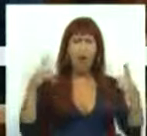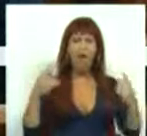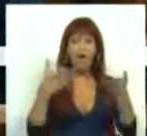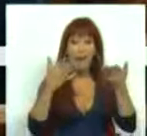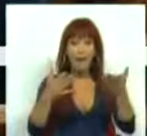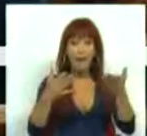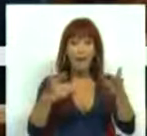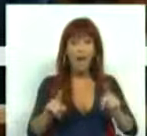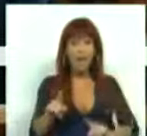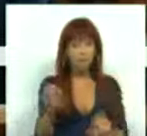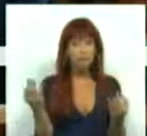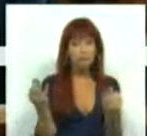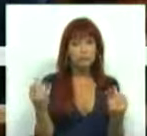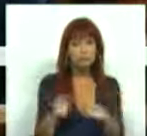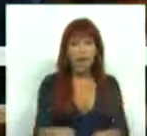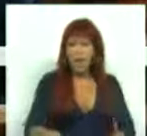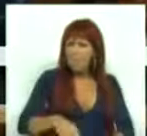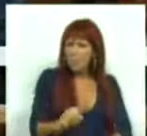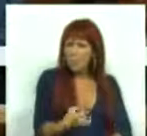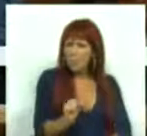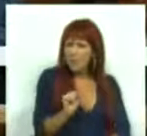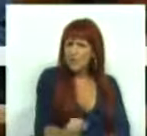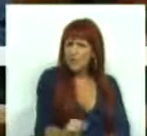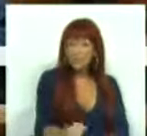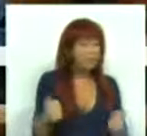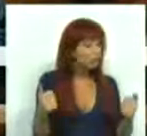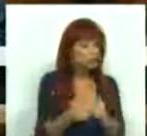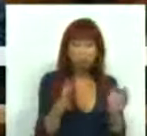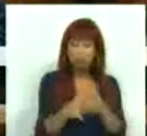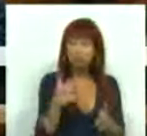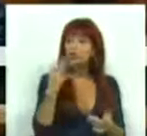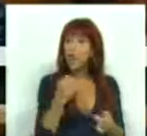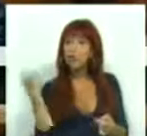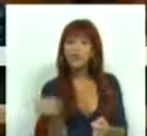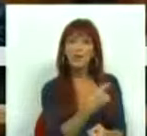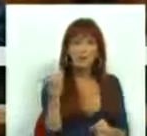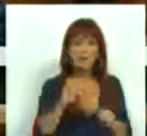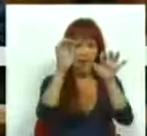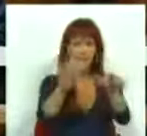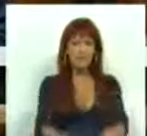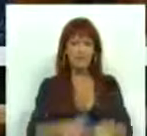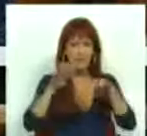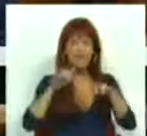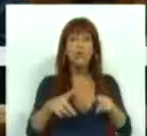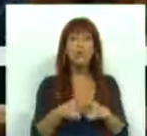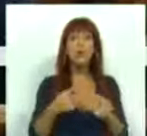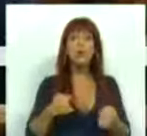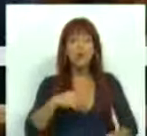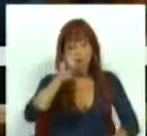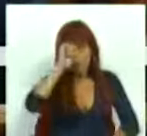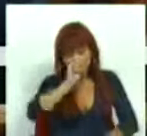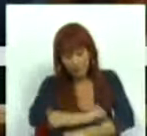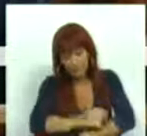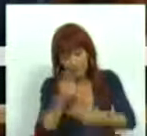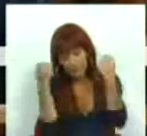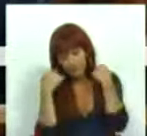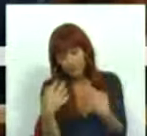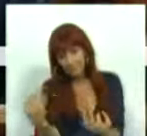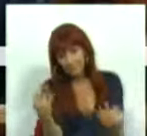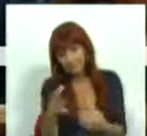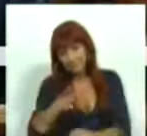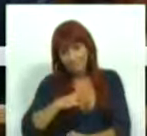que estas são seguramente as preocupações de todos nesta Assembleia. Temos a humildade de